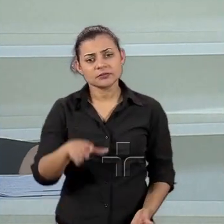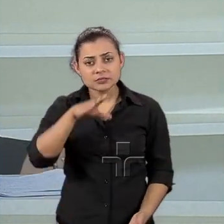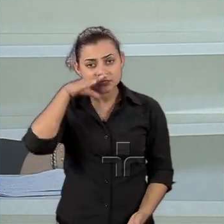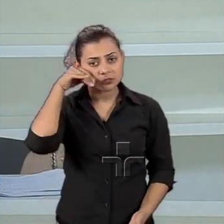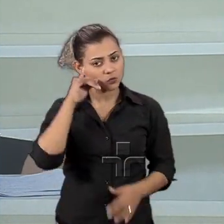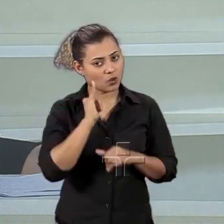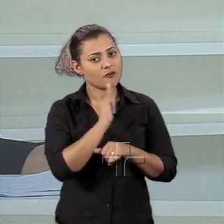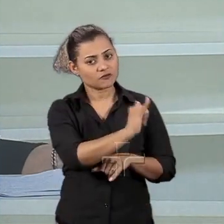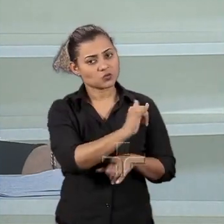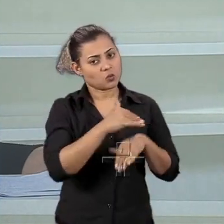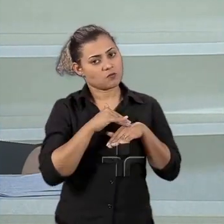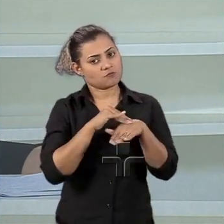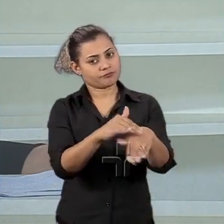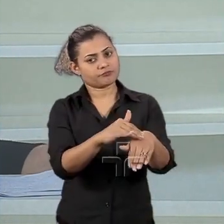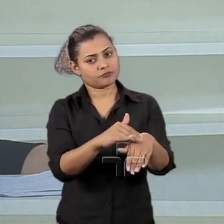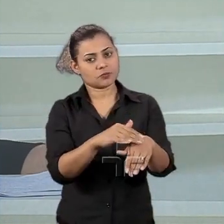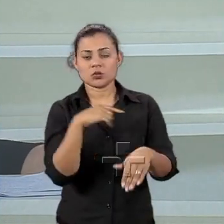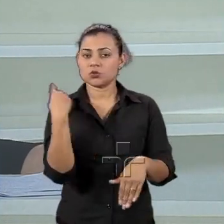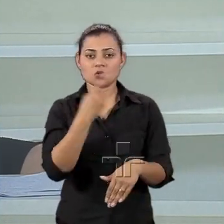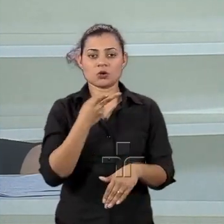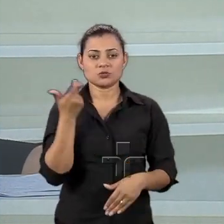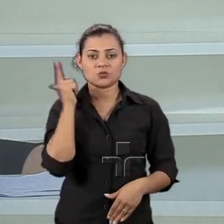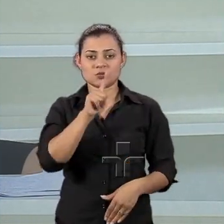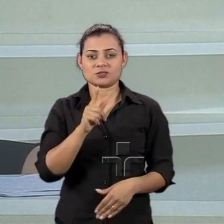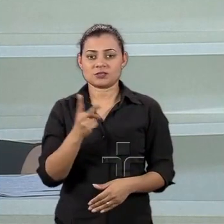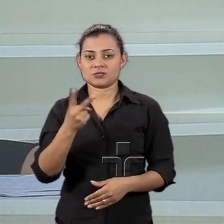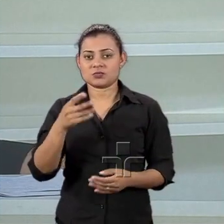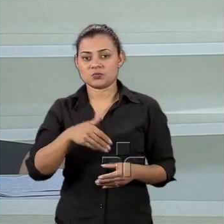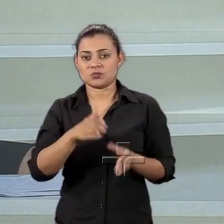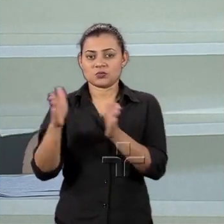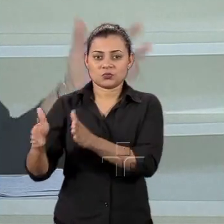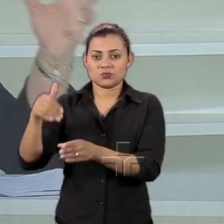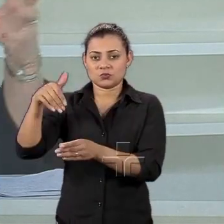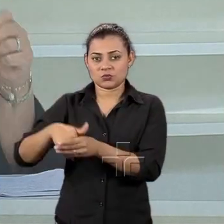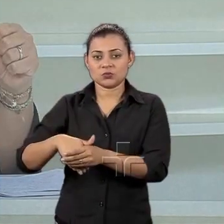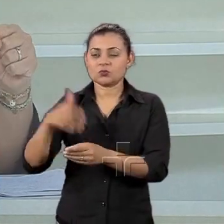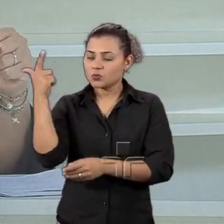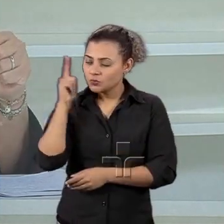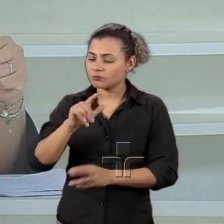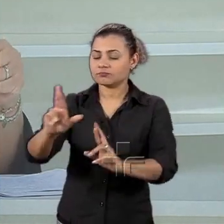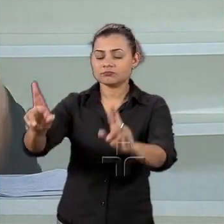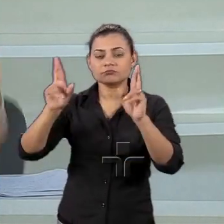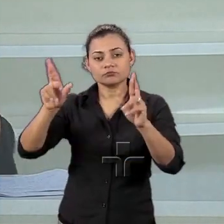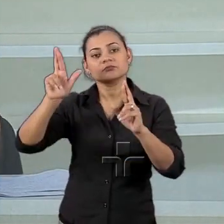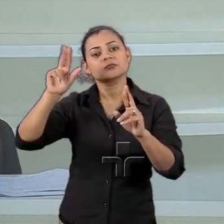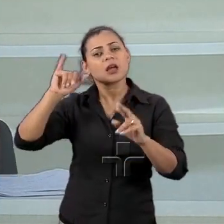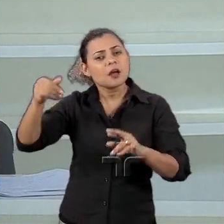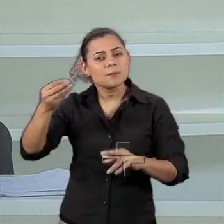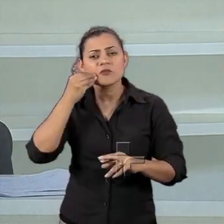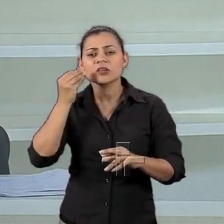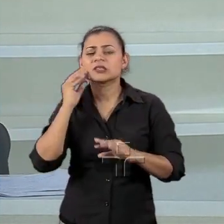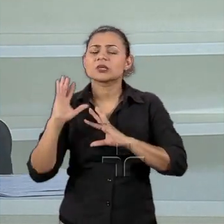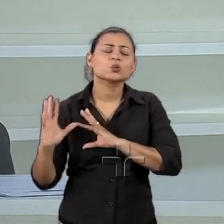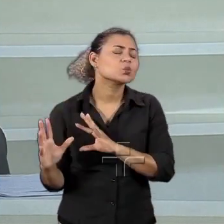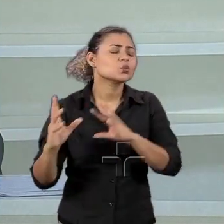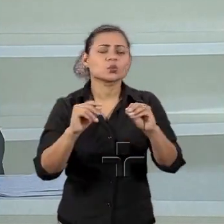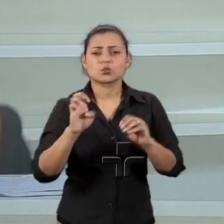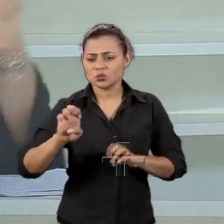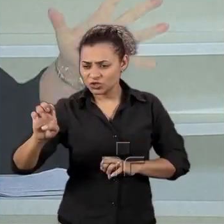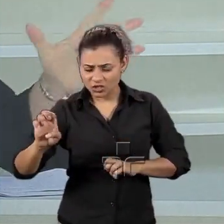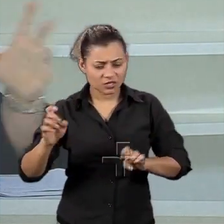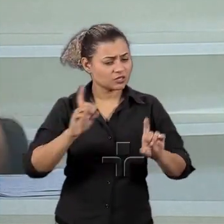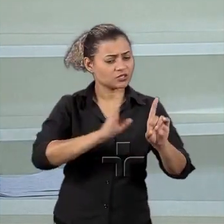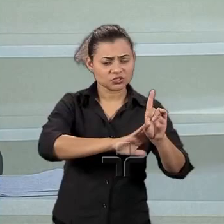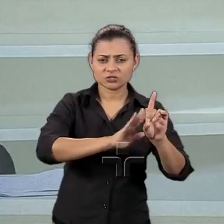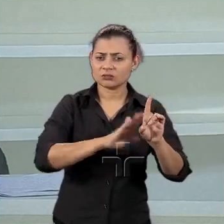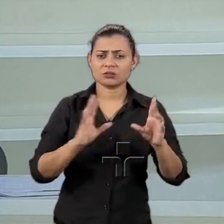avisou, mas nós chegaremos no segundo turno com certeza e nós estaremos aproveitando tudo de bom que a esquerda tiver